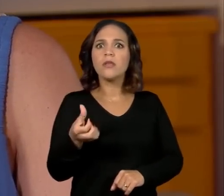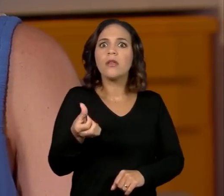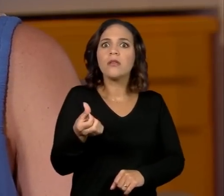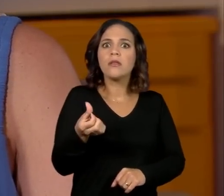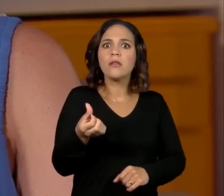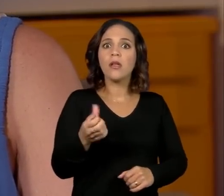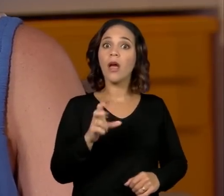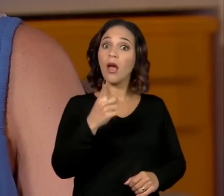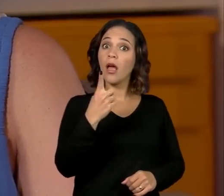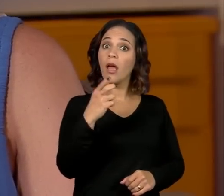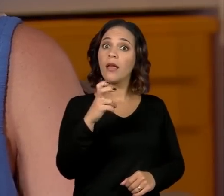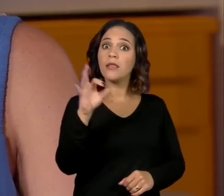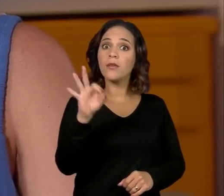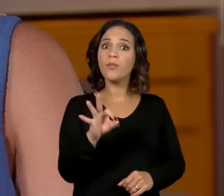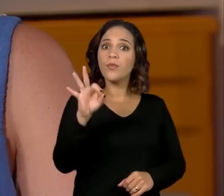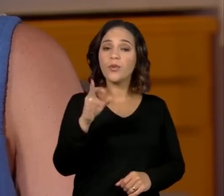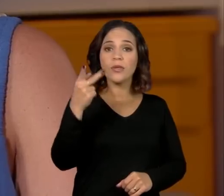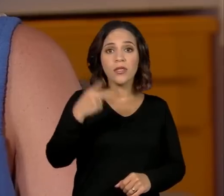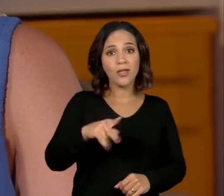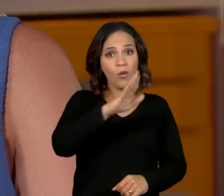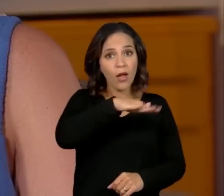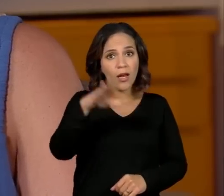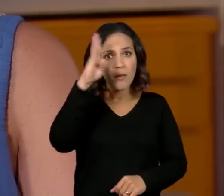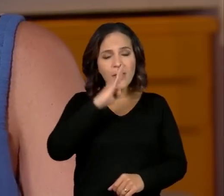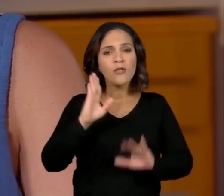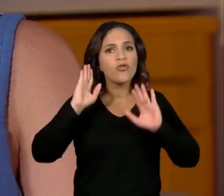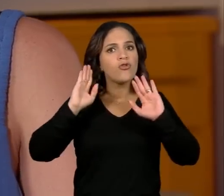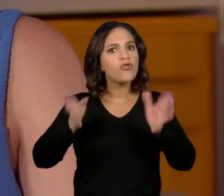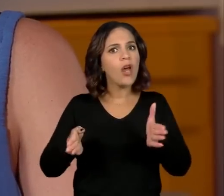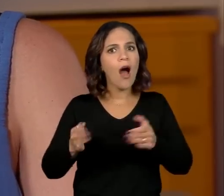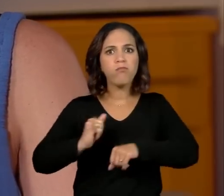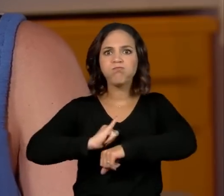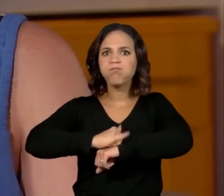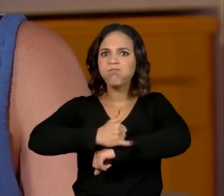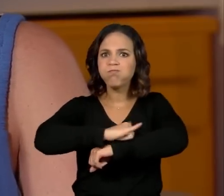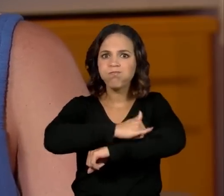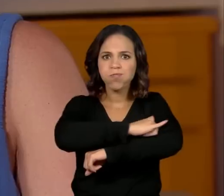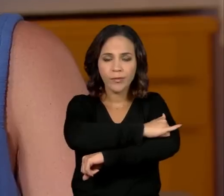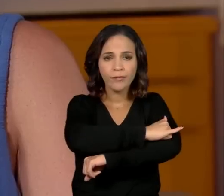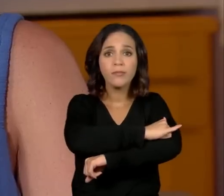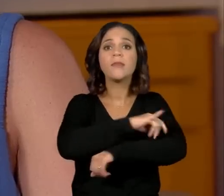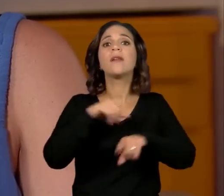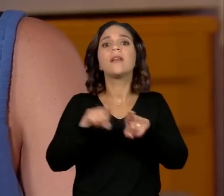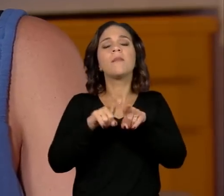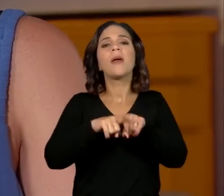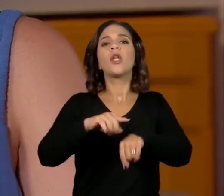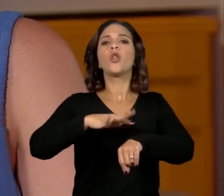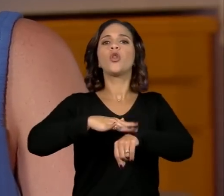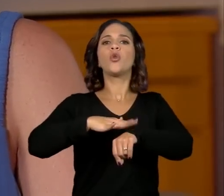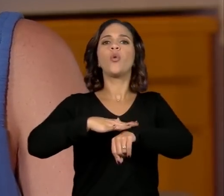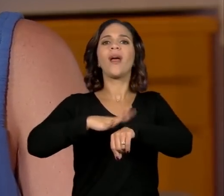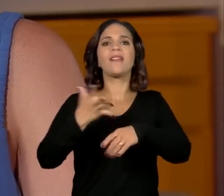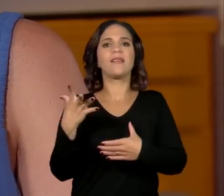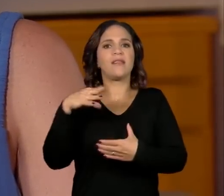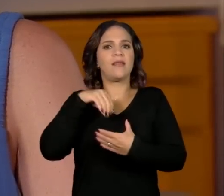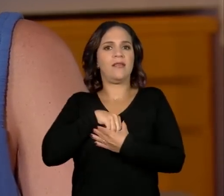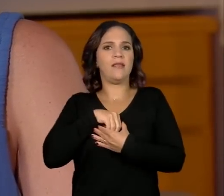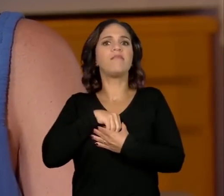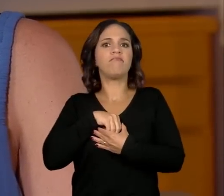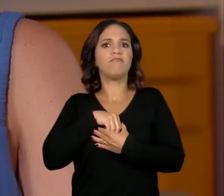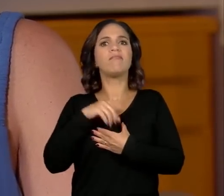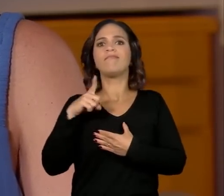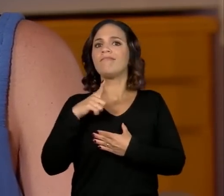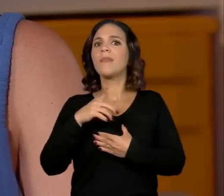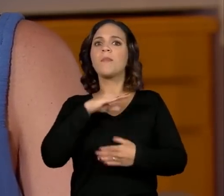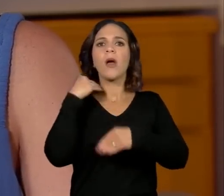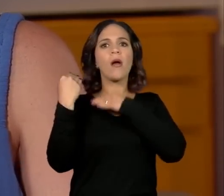15% das crianças brasileiras já estão nesse patamar, e as doenças crônicas não transmissíveis, que são as que mais matam no país,